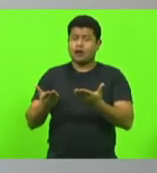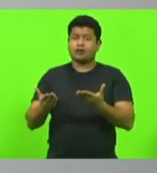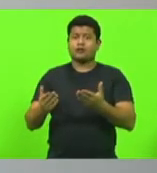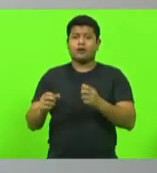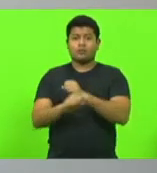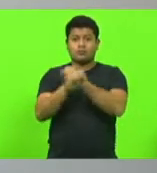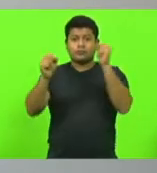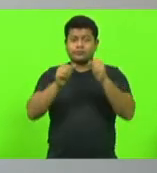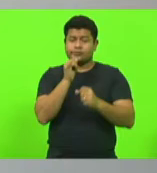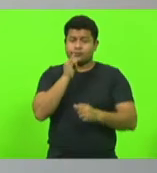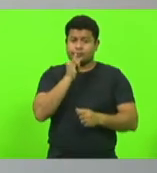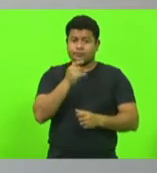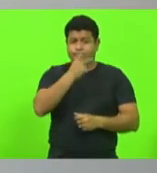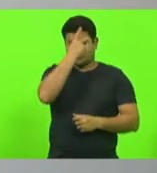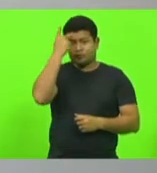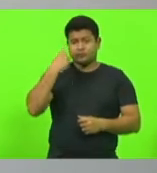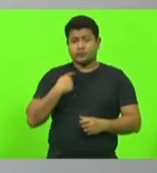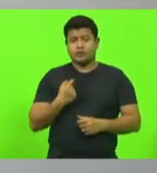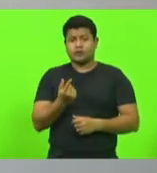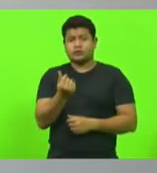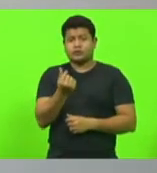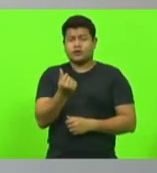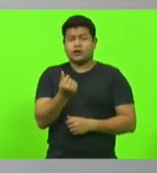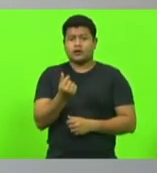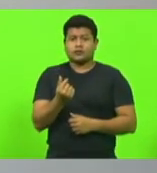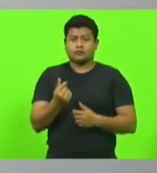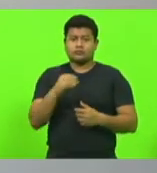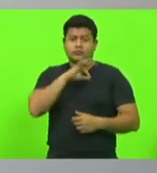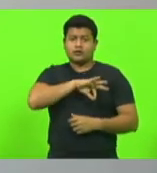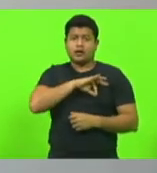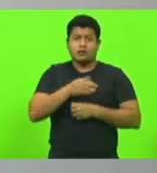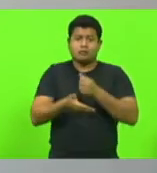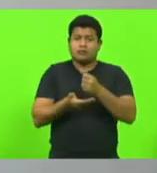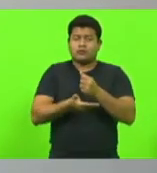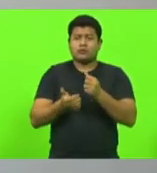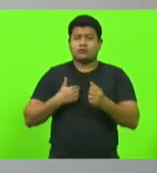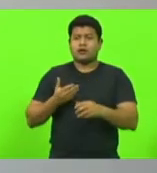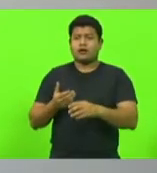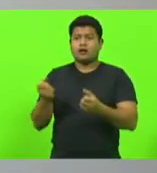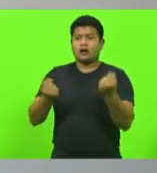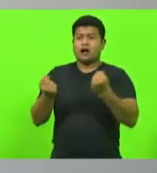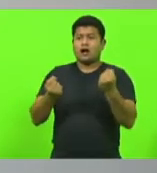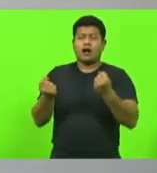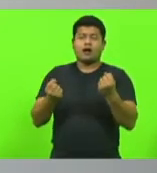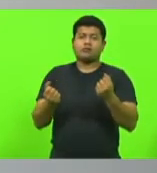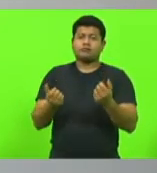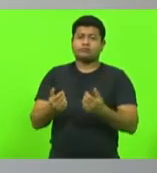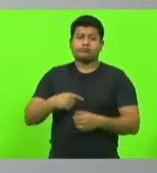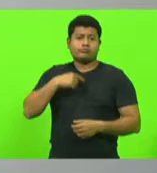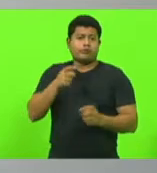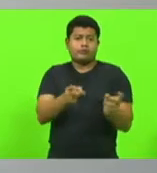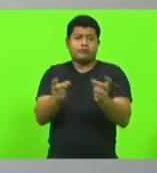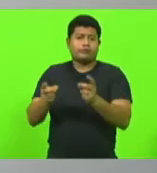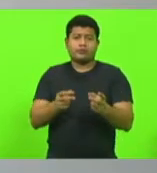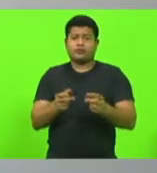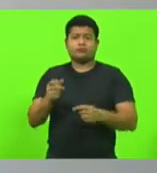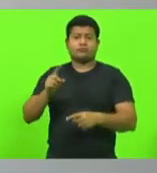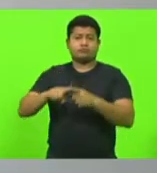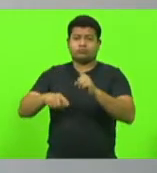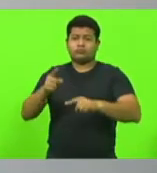um salário mínimo não podem mais andar de carro, não podem mais vender seus produtos. Por quê? Porque aumentou o